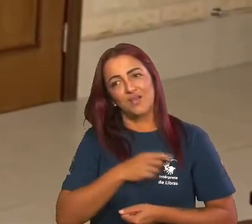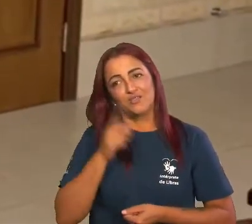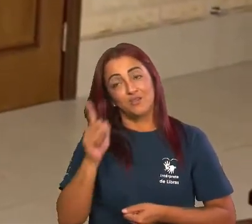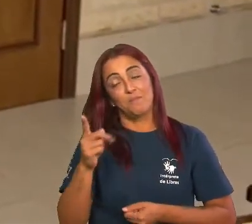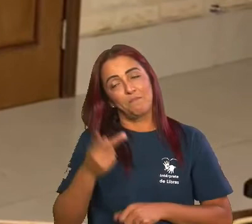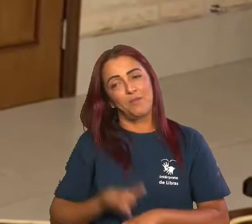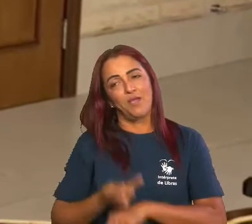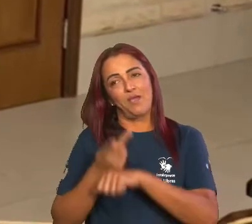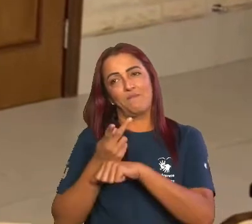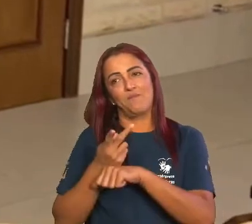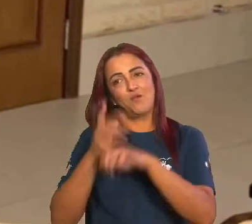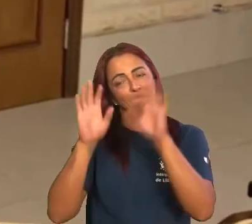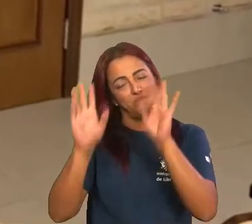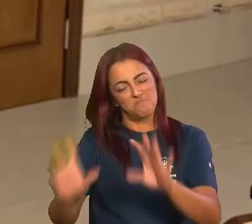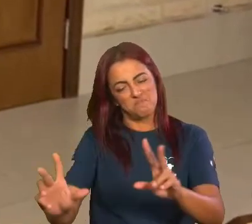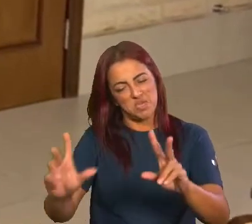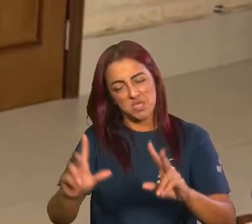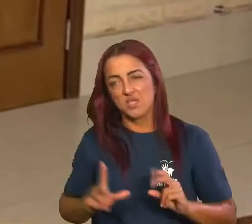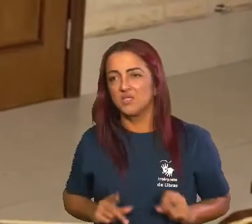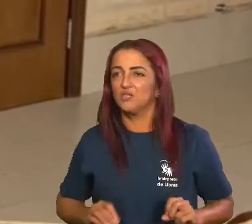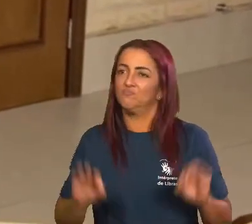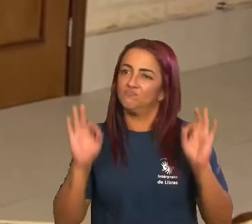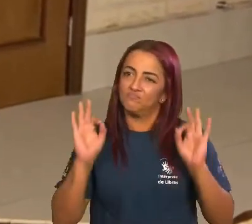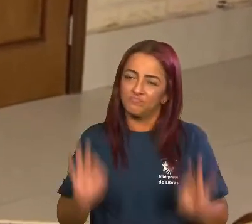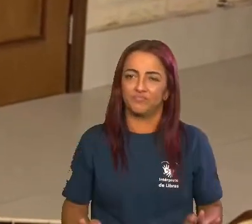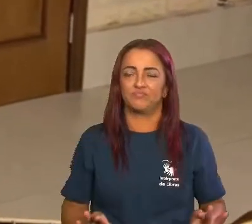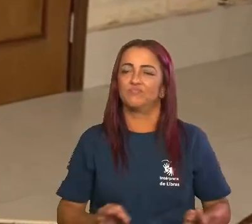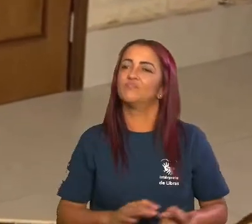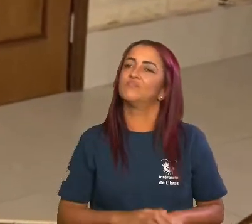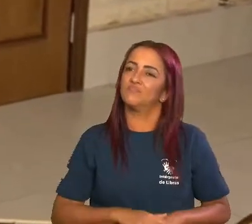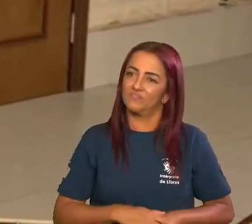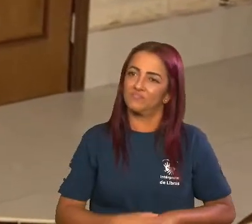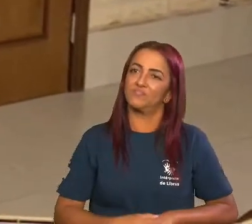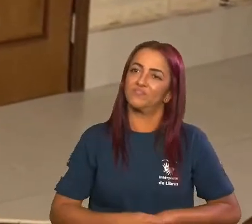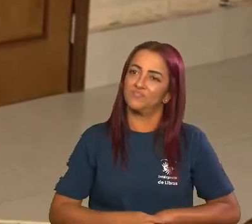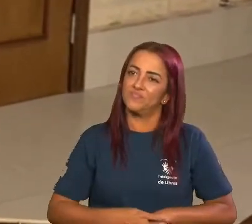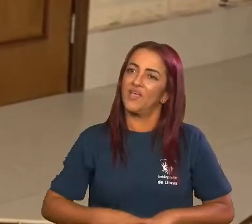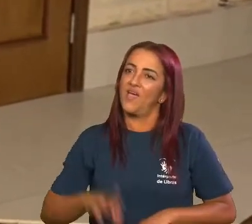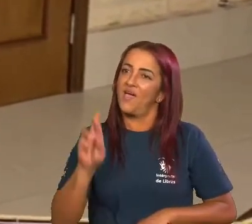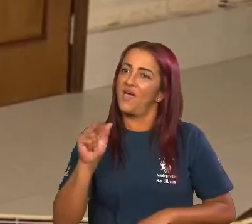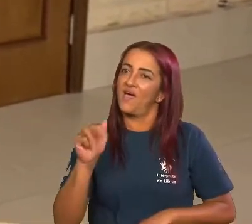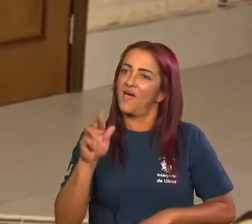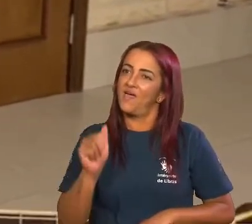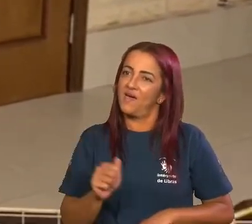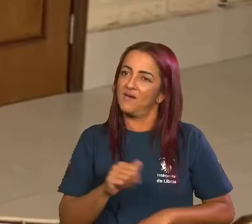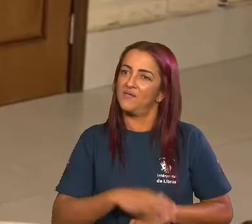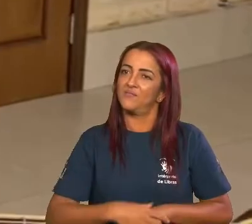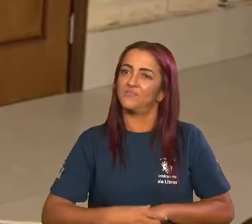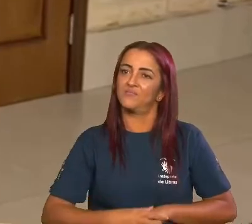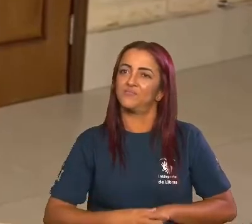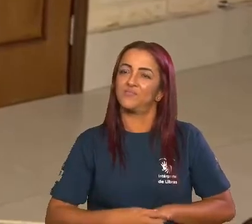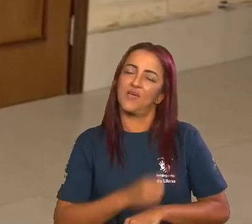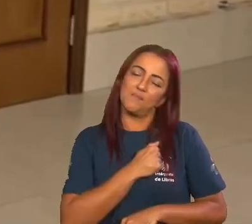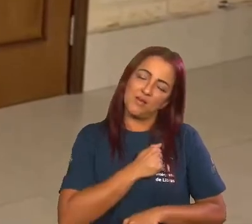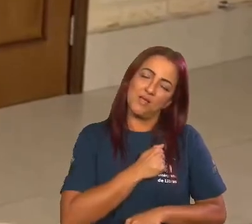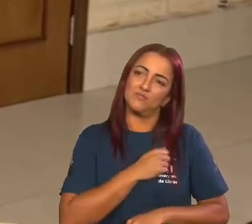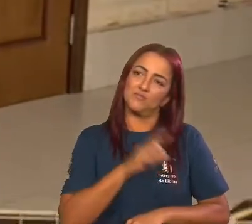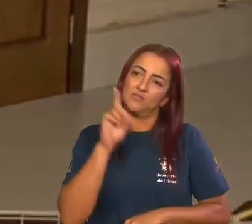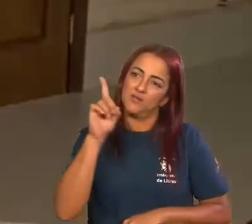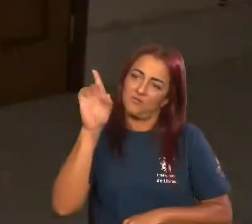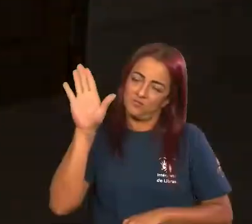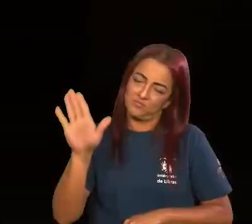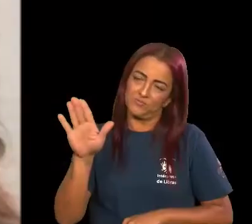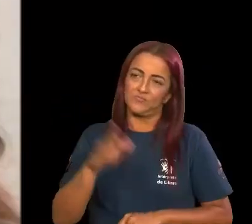prêmio merecido. Você realmente é gente rara de se ver. Grande abraço. Com Deus.